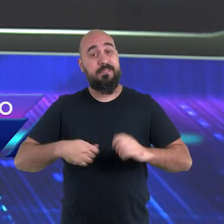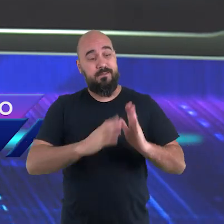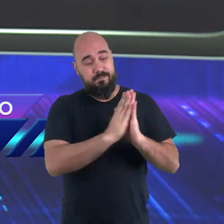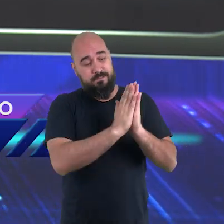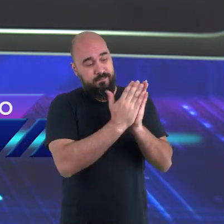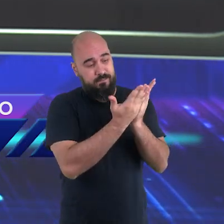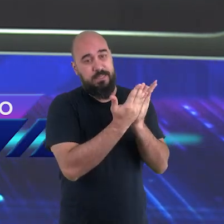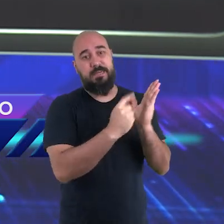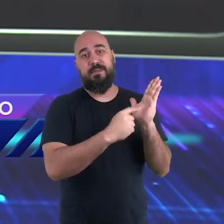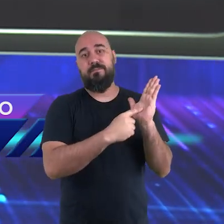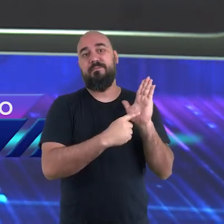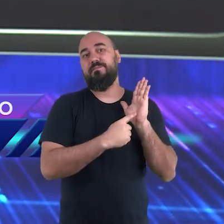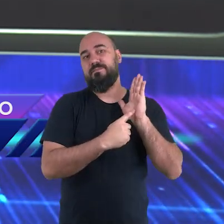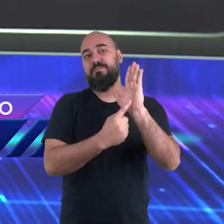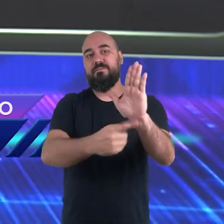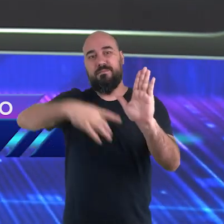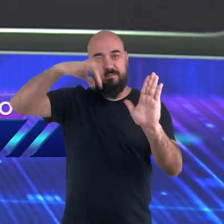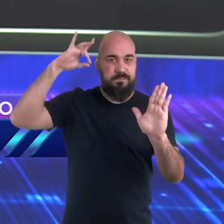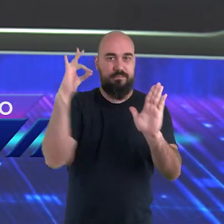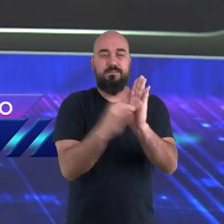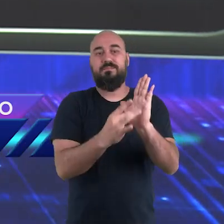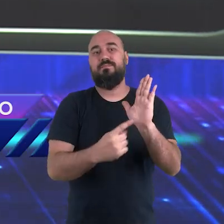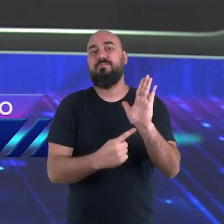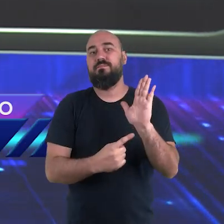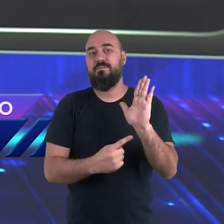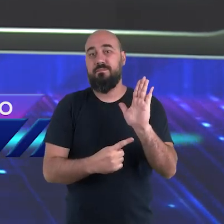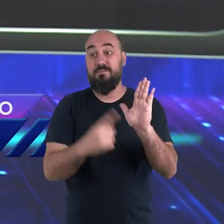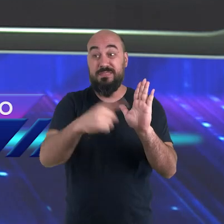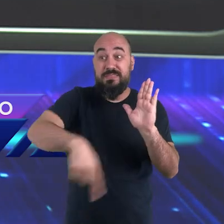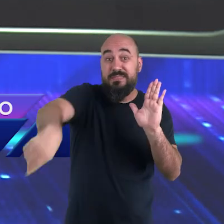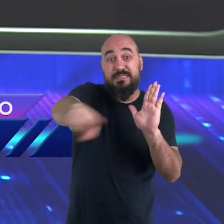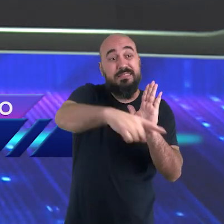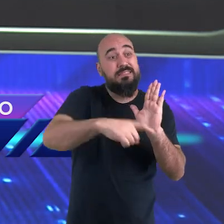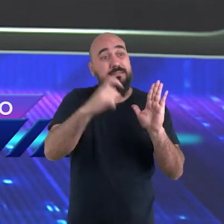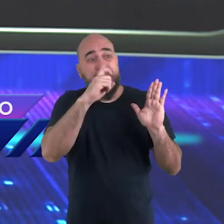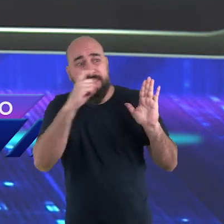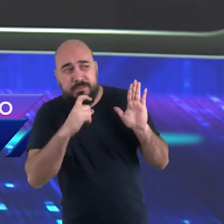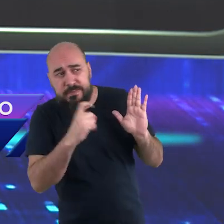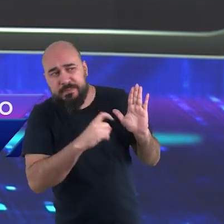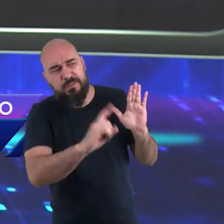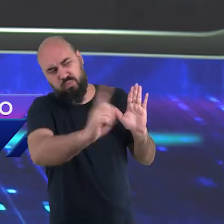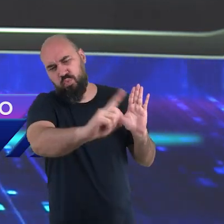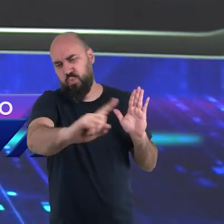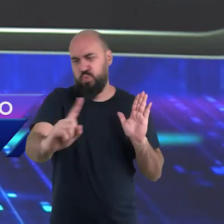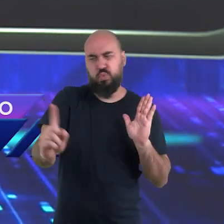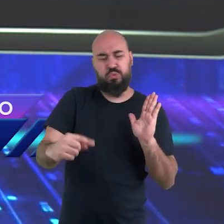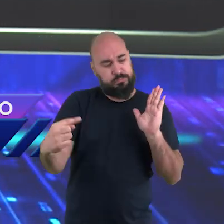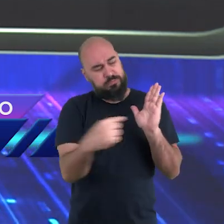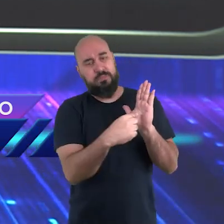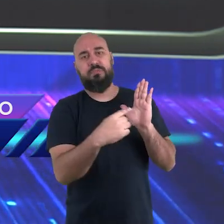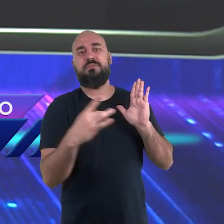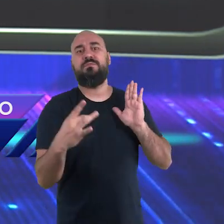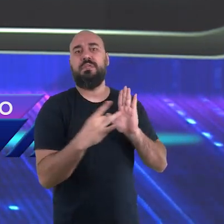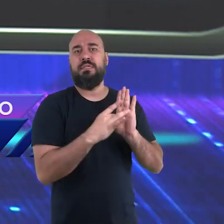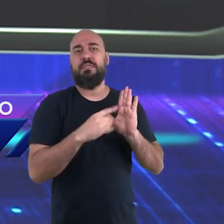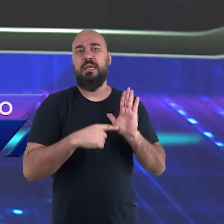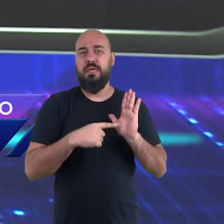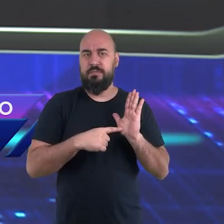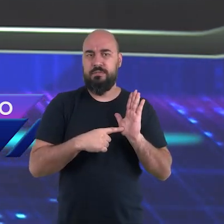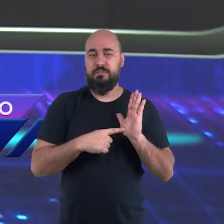verdade. Deus, nesse momento, está lhe chamando para ser parte desse